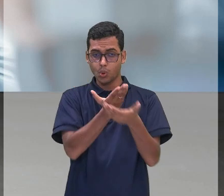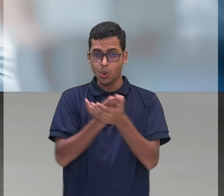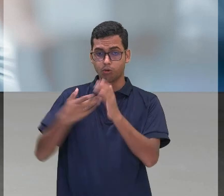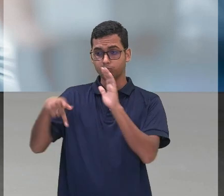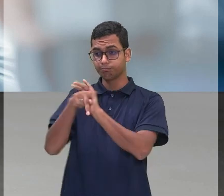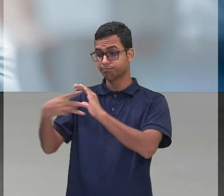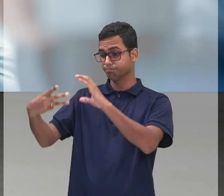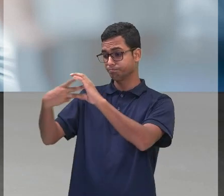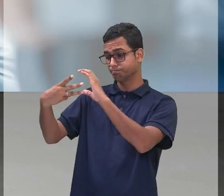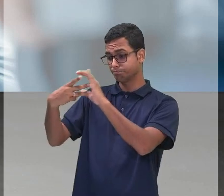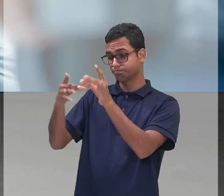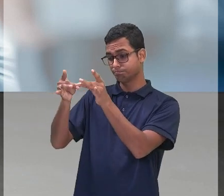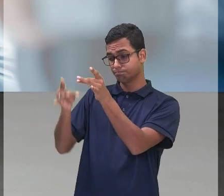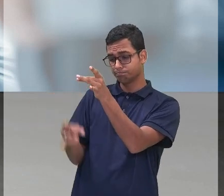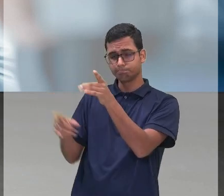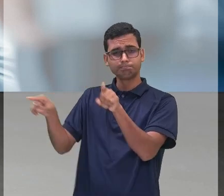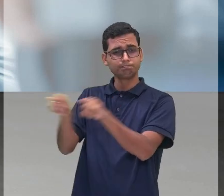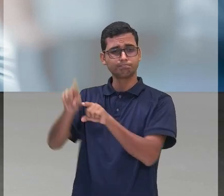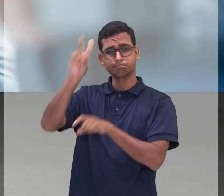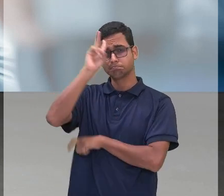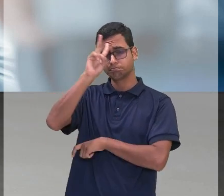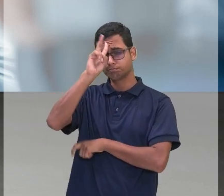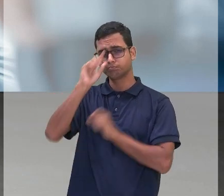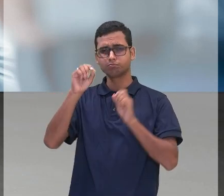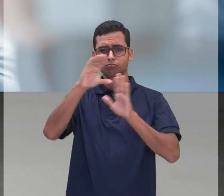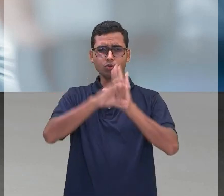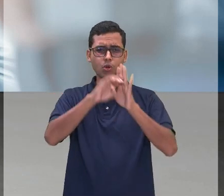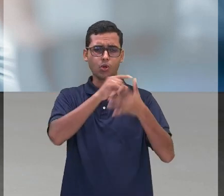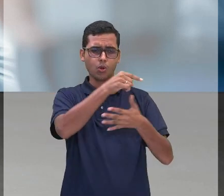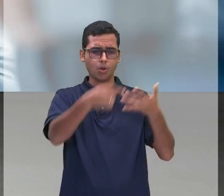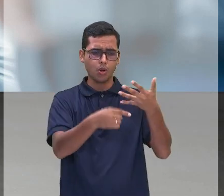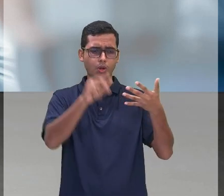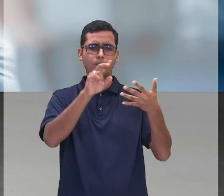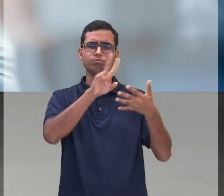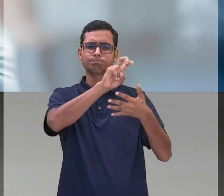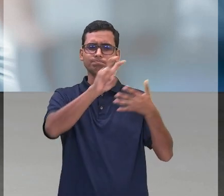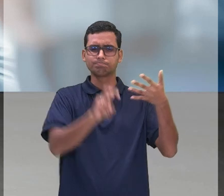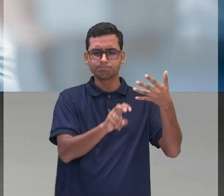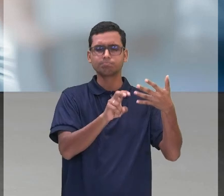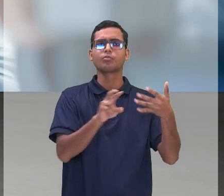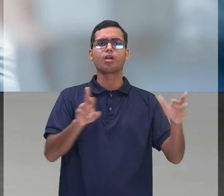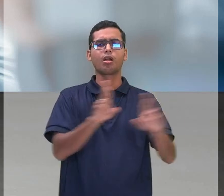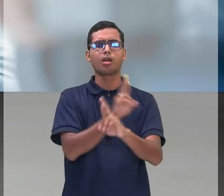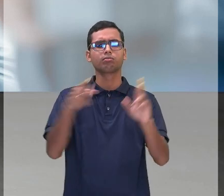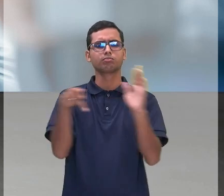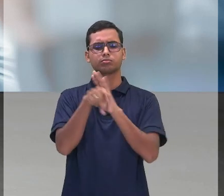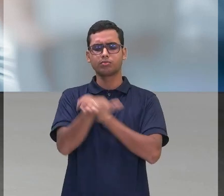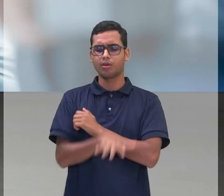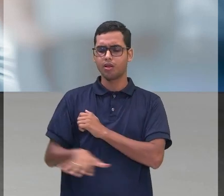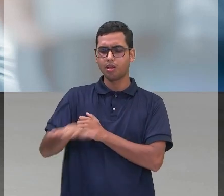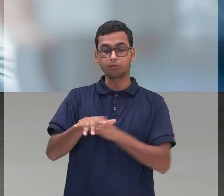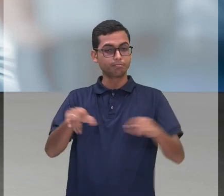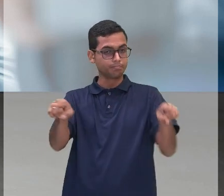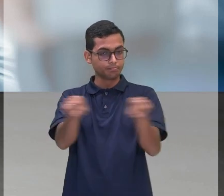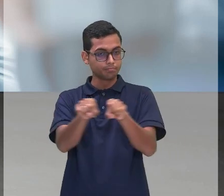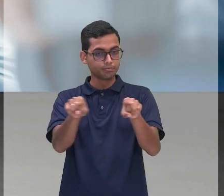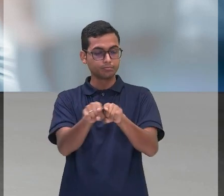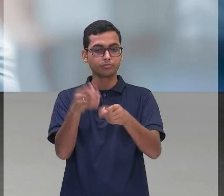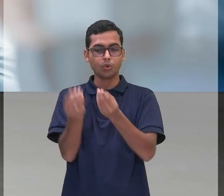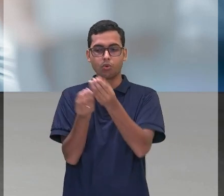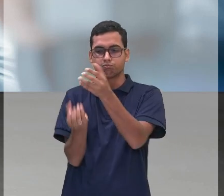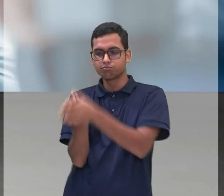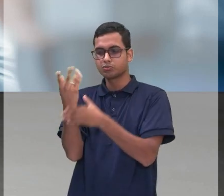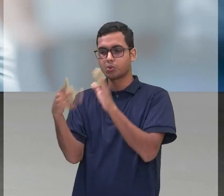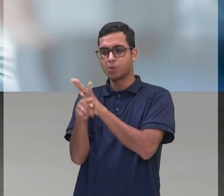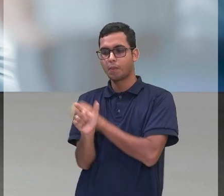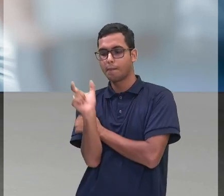Vamos relembrar aí alguns conceitos relacionados à citologia, como, por exemplo, a origem do nome, né? Quando